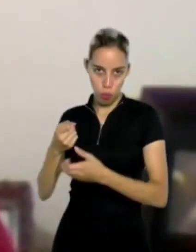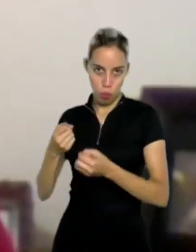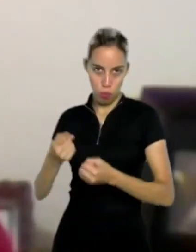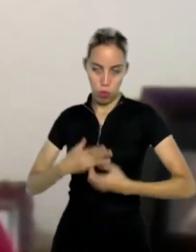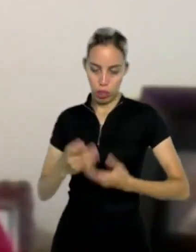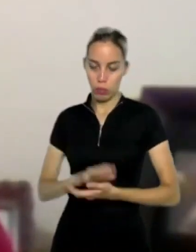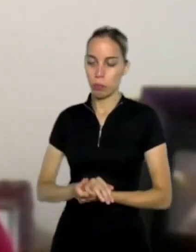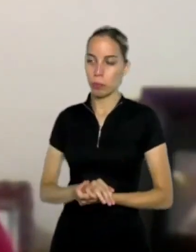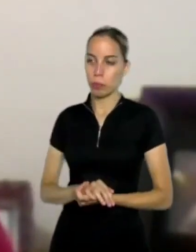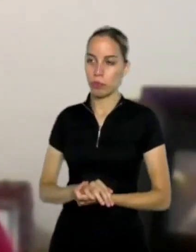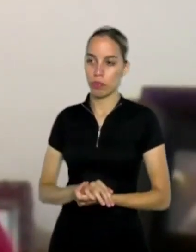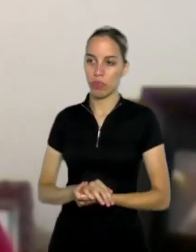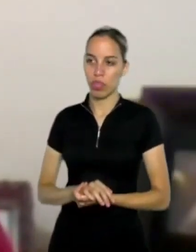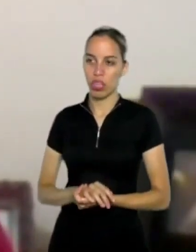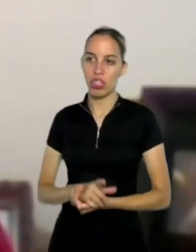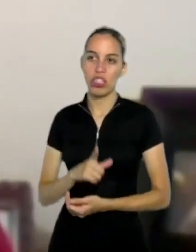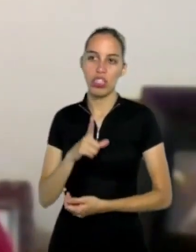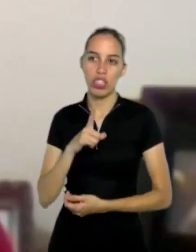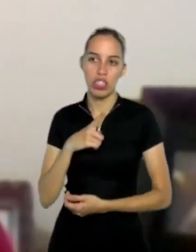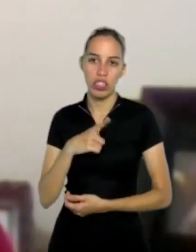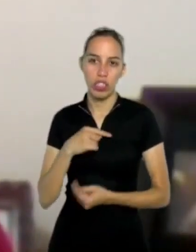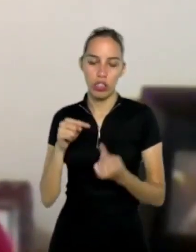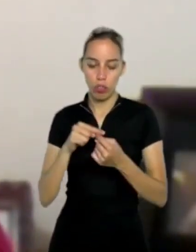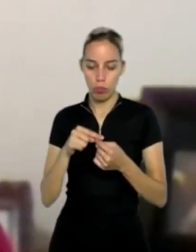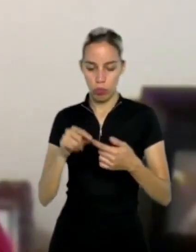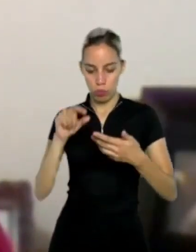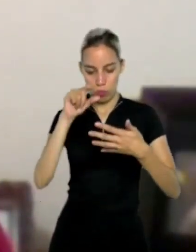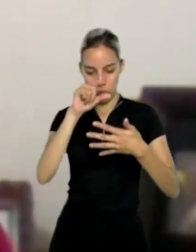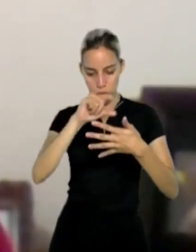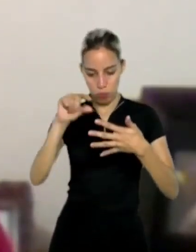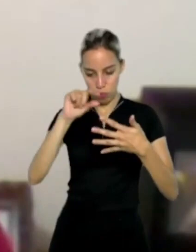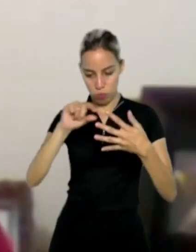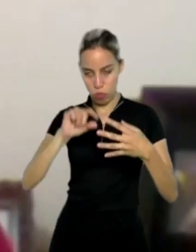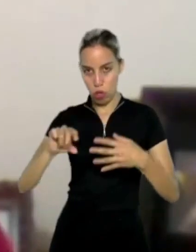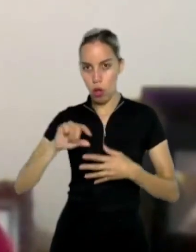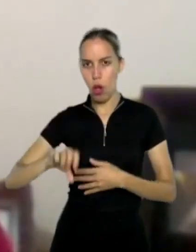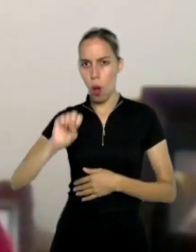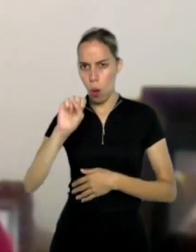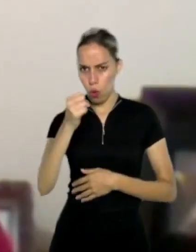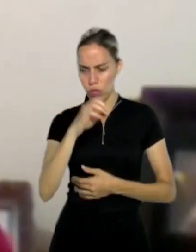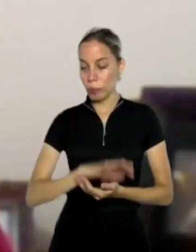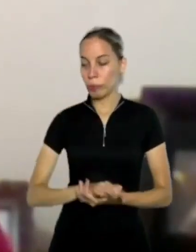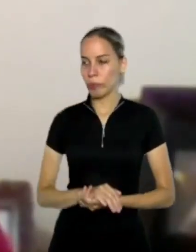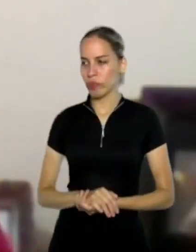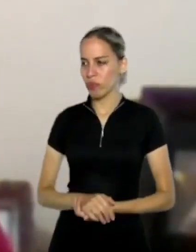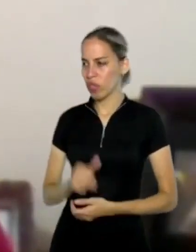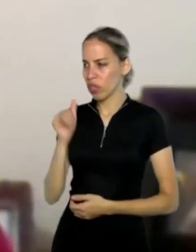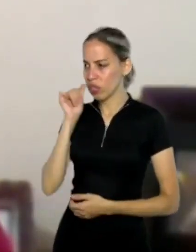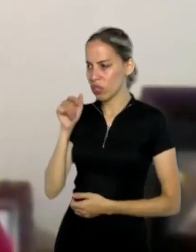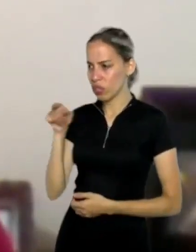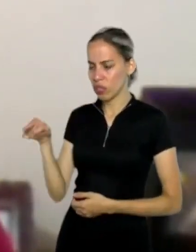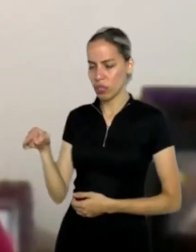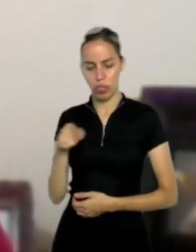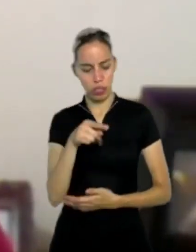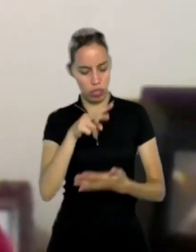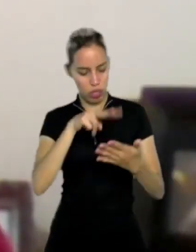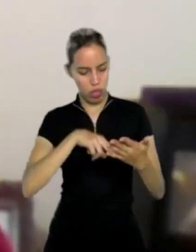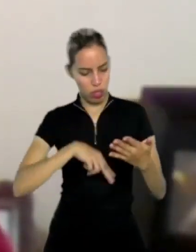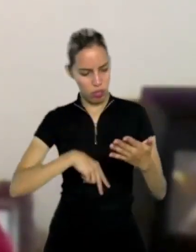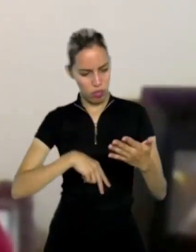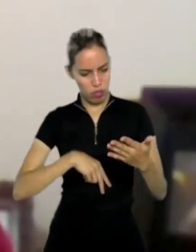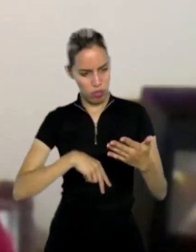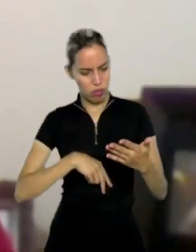ter uns 8 versos. Aí ela leu e falou assim: não, o poema acaba aqui. Você